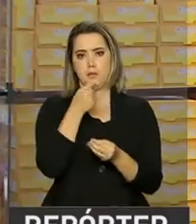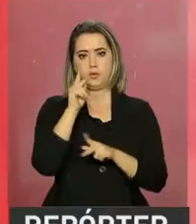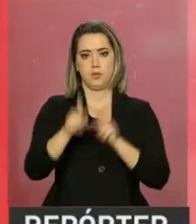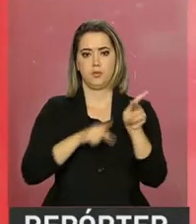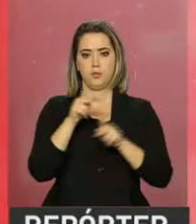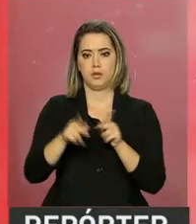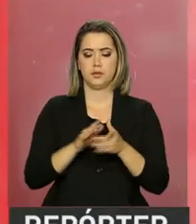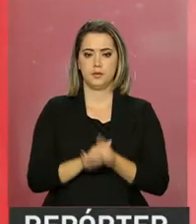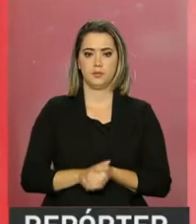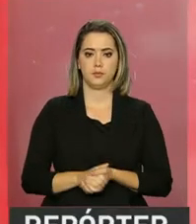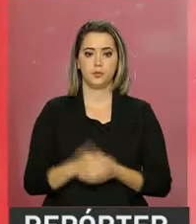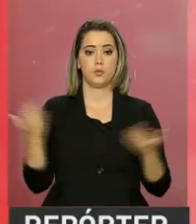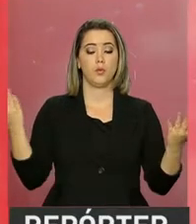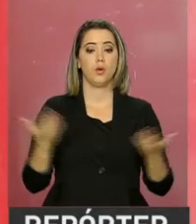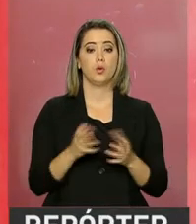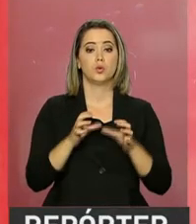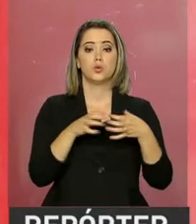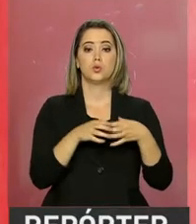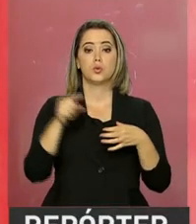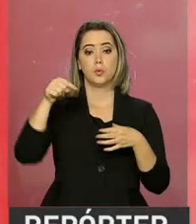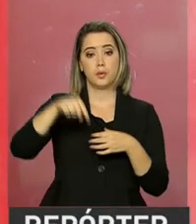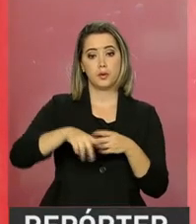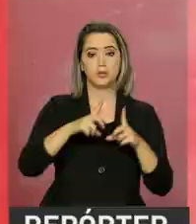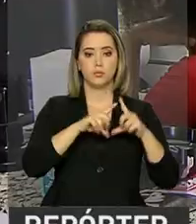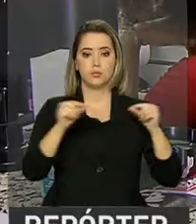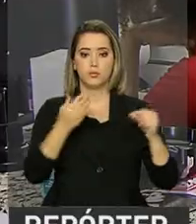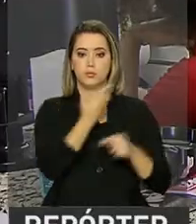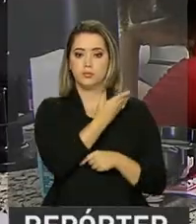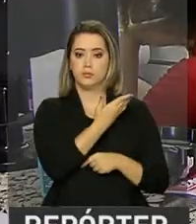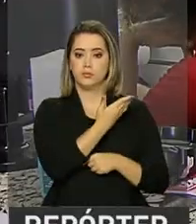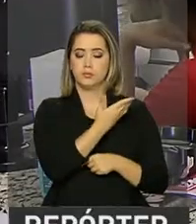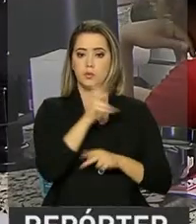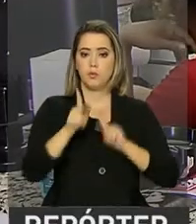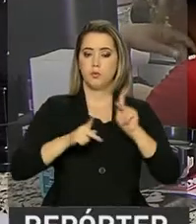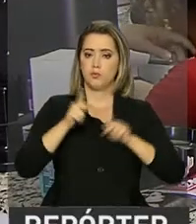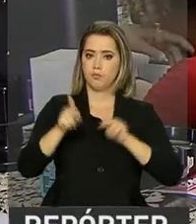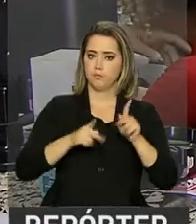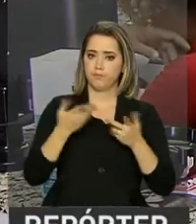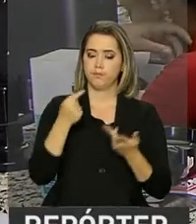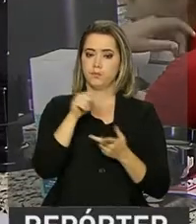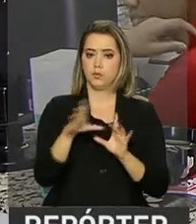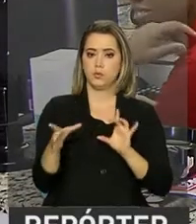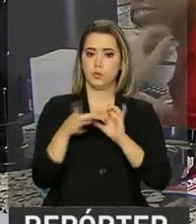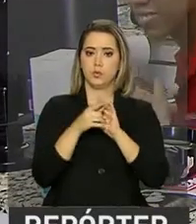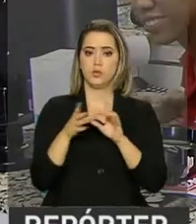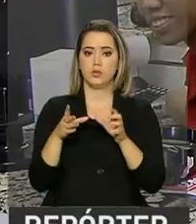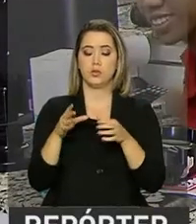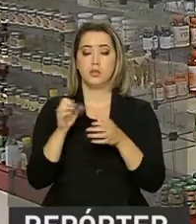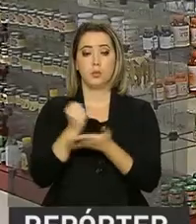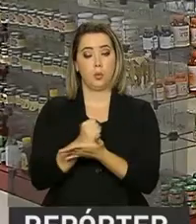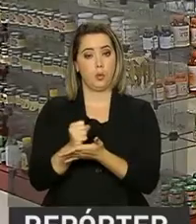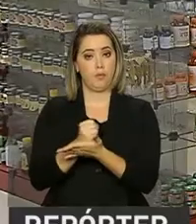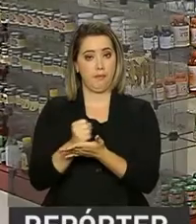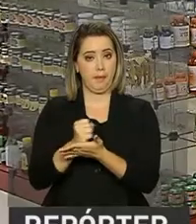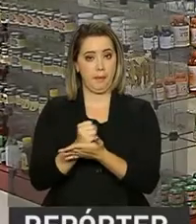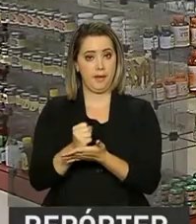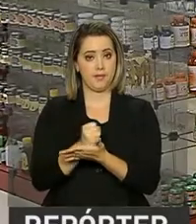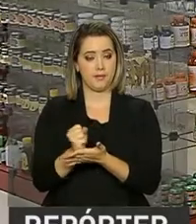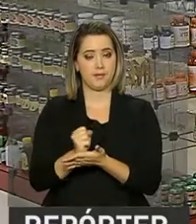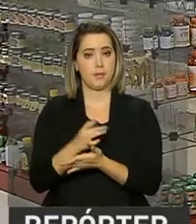hoje a rede aqui tem farmácia popular funciona em parceria com farmácias particulares que são